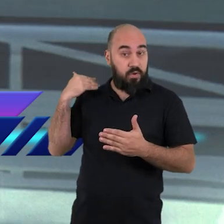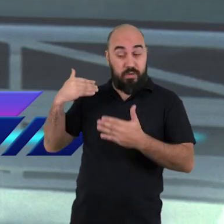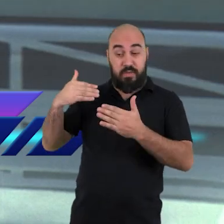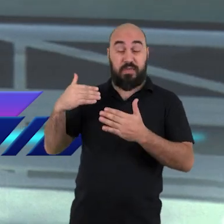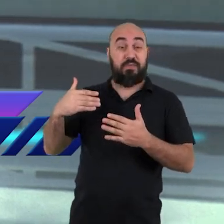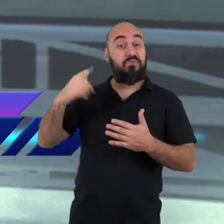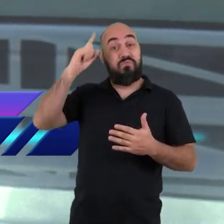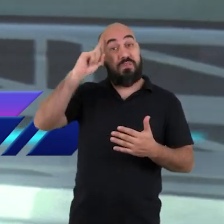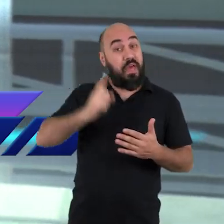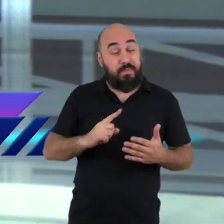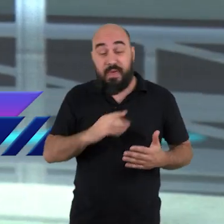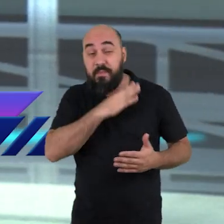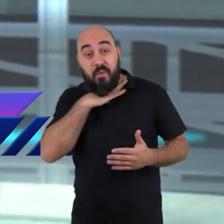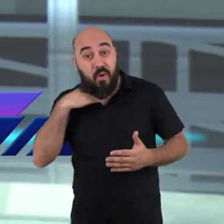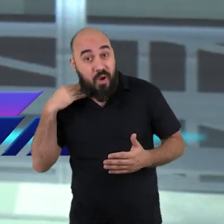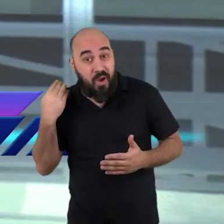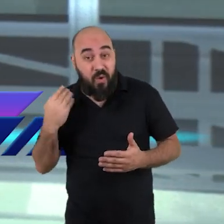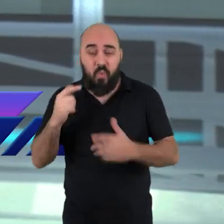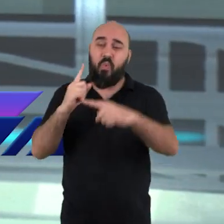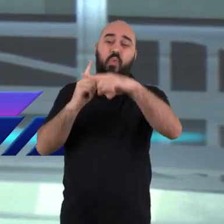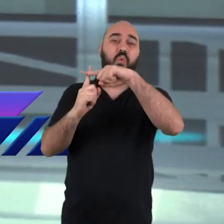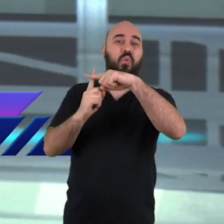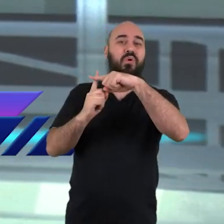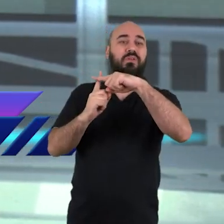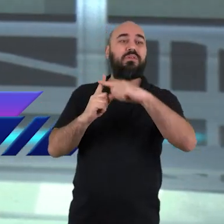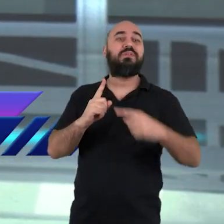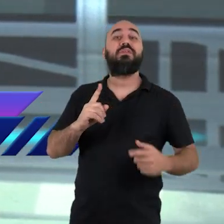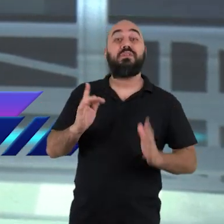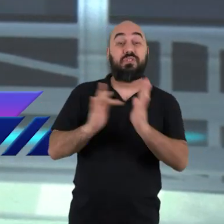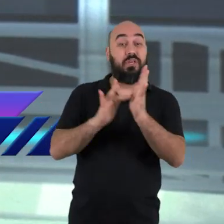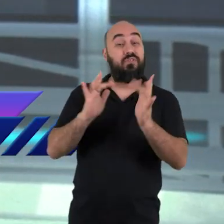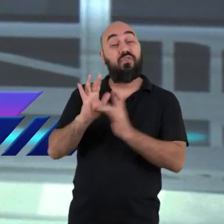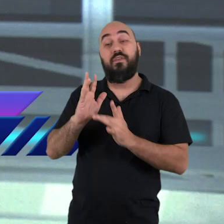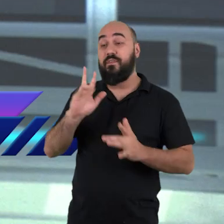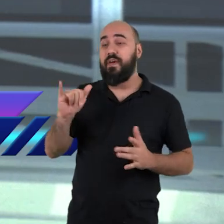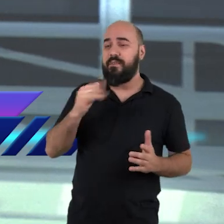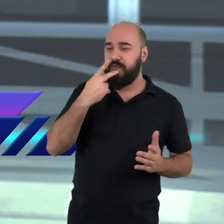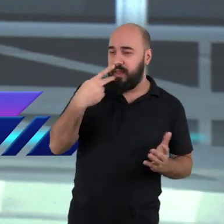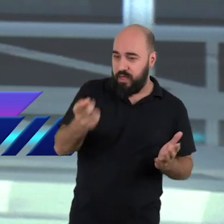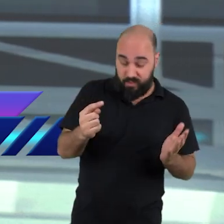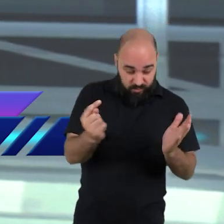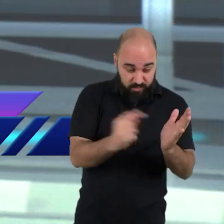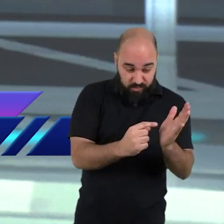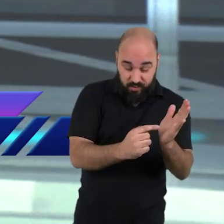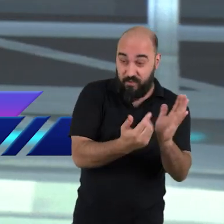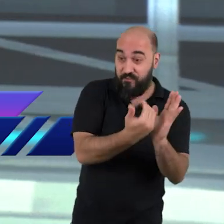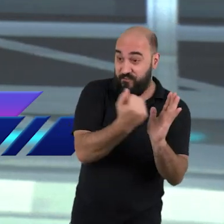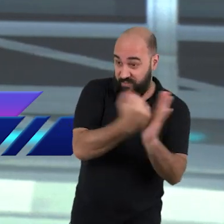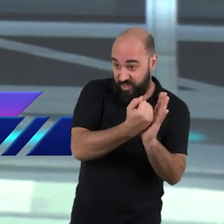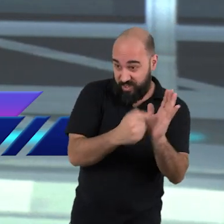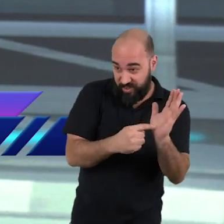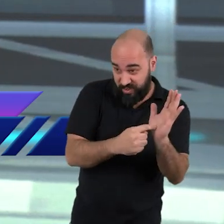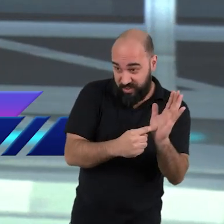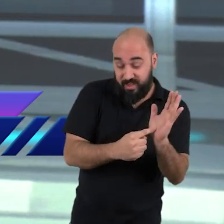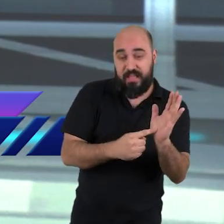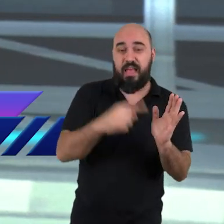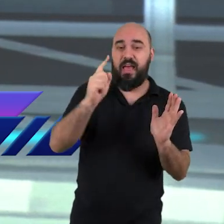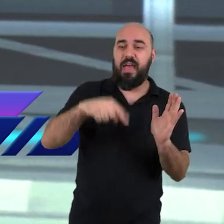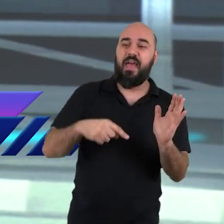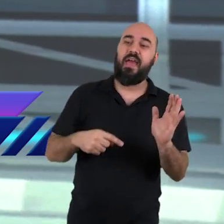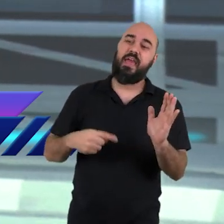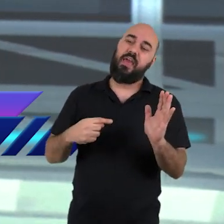que morreram antes de saber o que aconteceu na cruz? E Jesus vai responder: essas feridas são